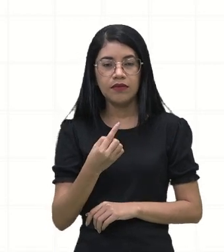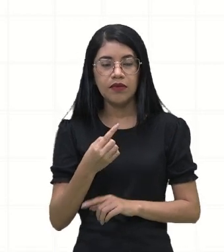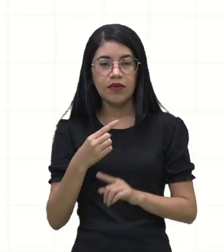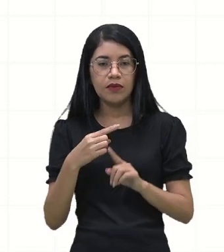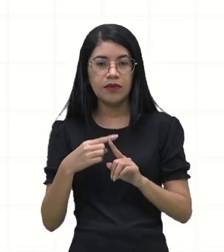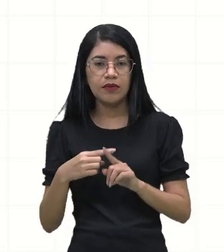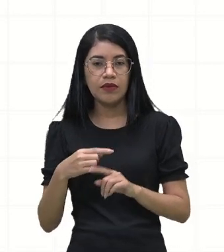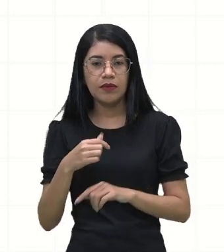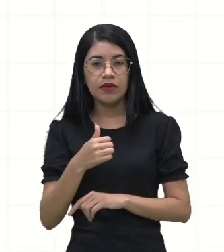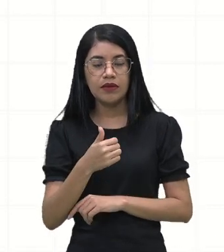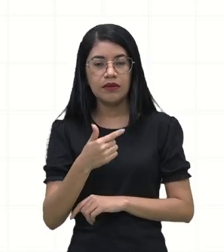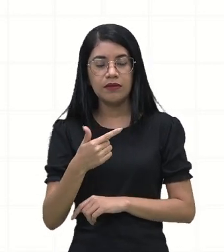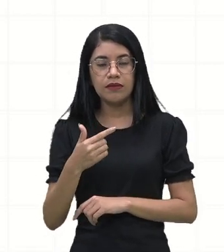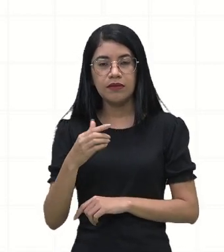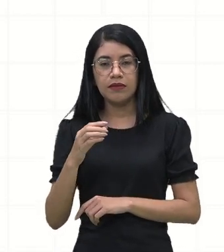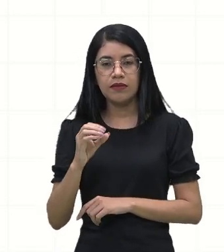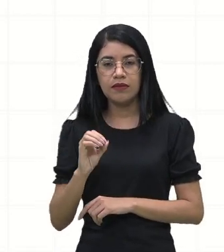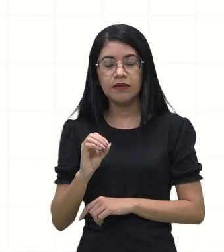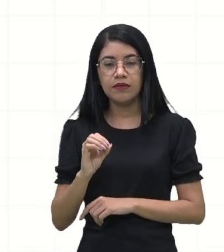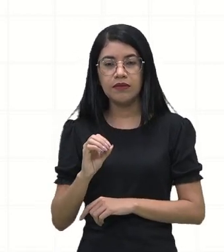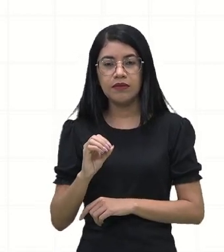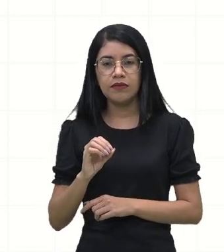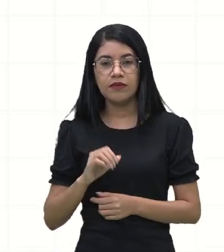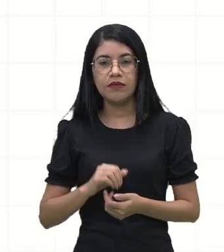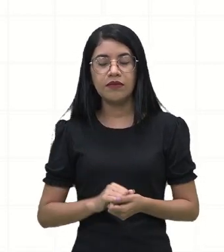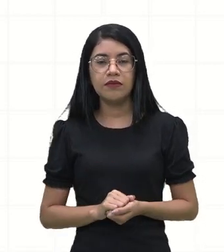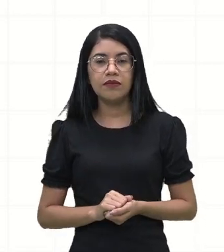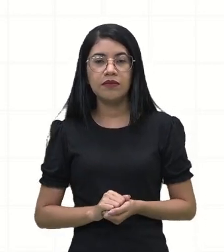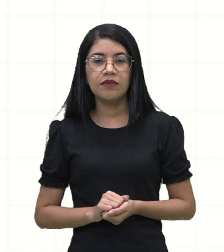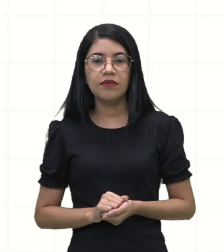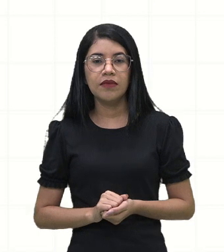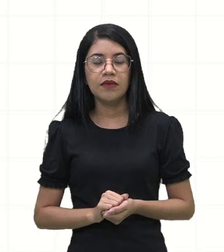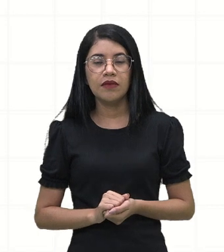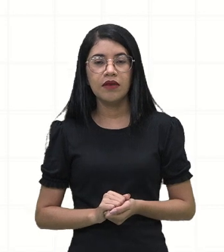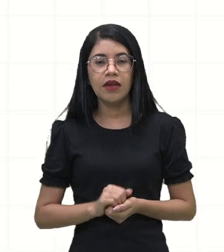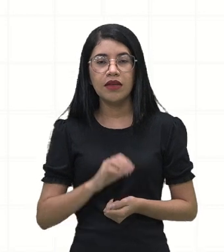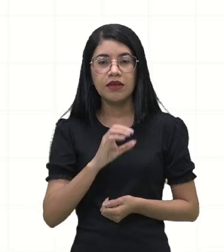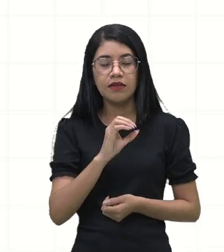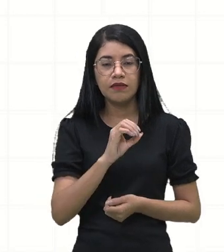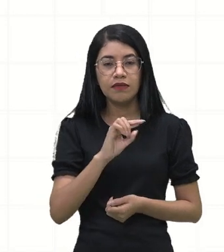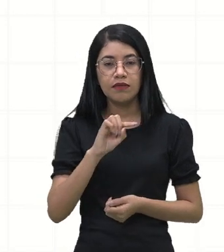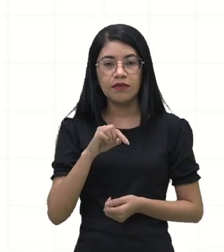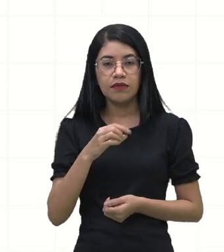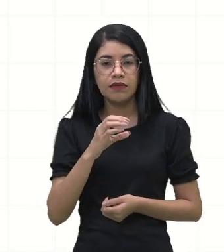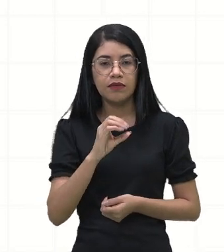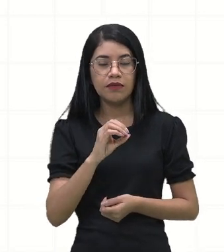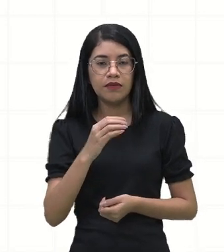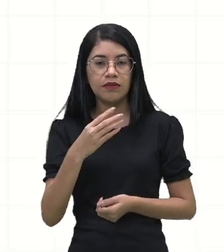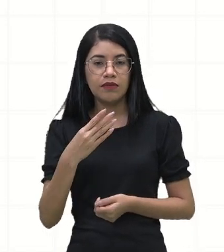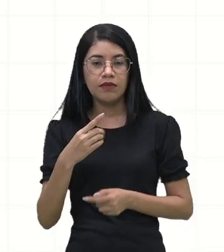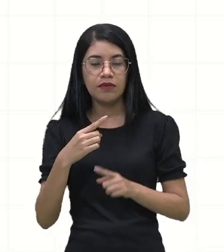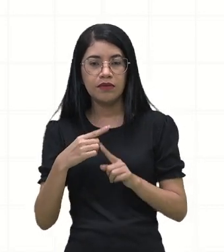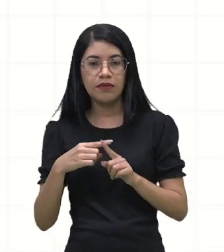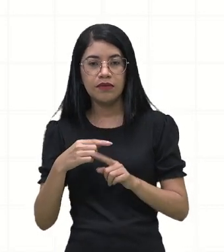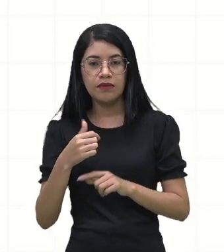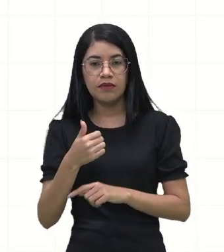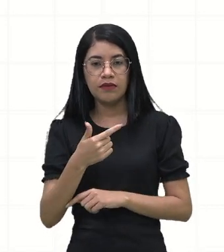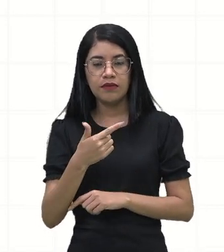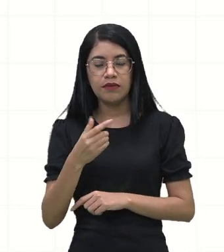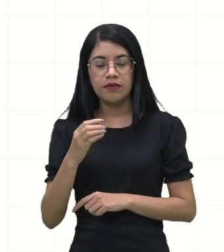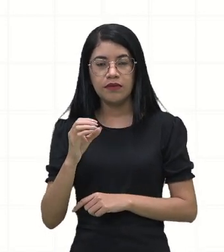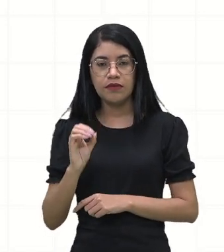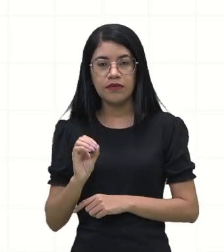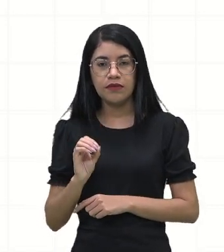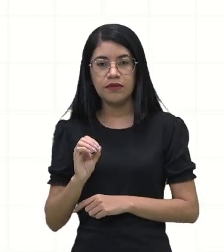multiplicar 120. E você tem o 0,04 multiplicando 120, tá?